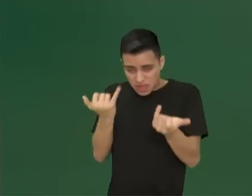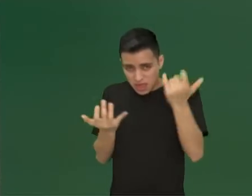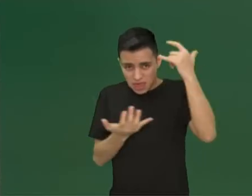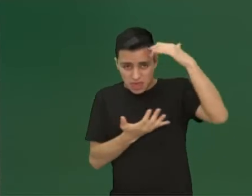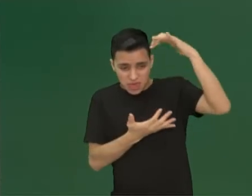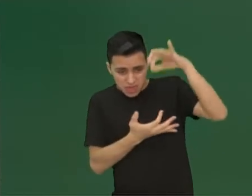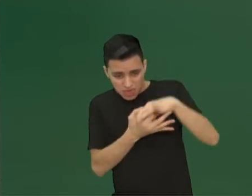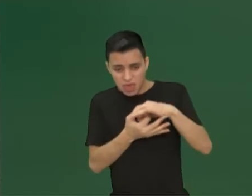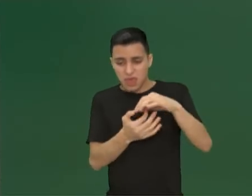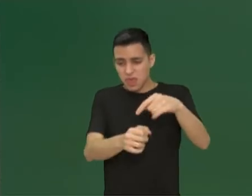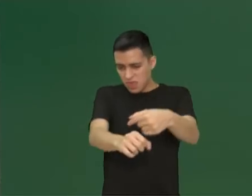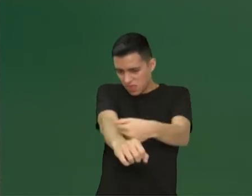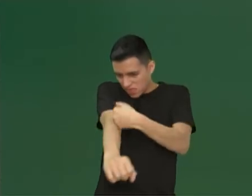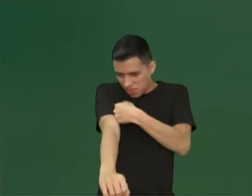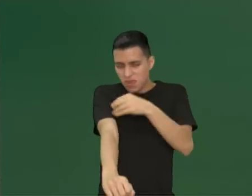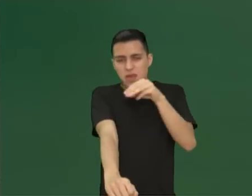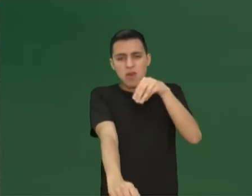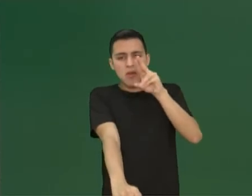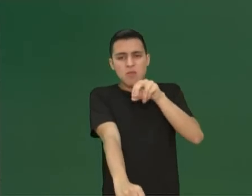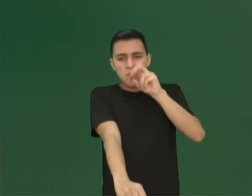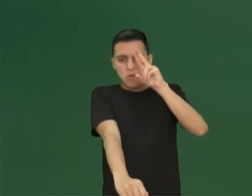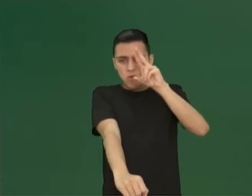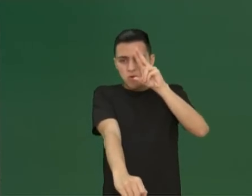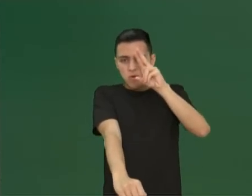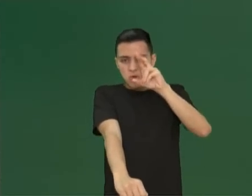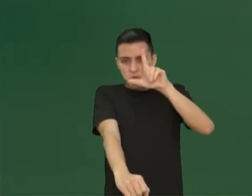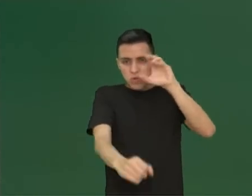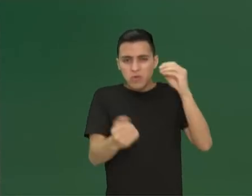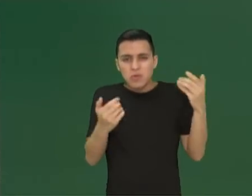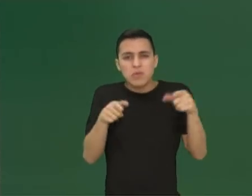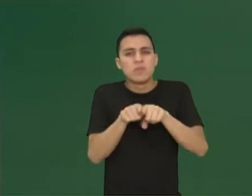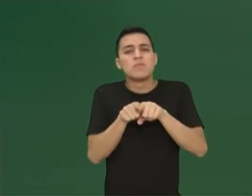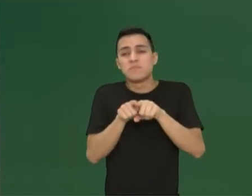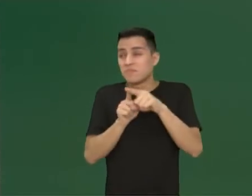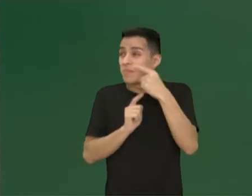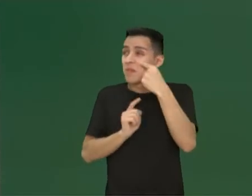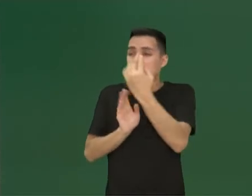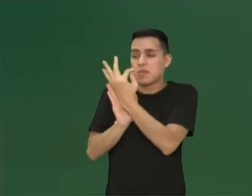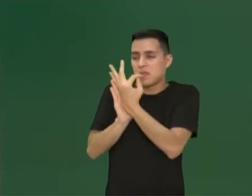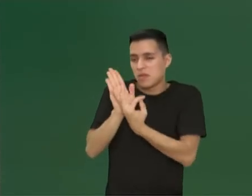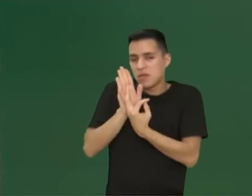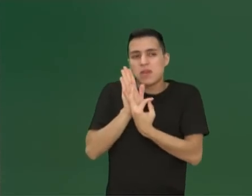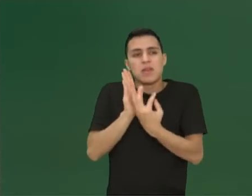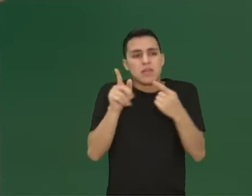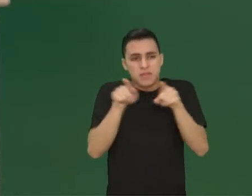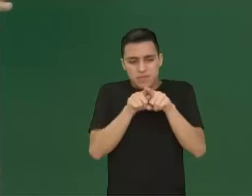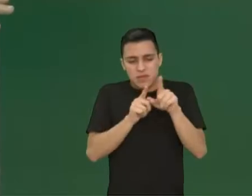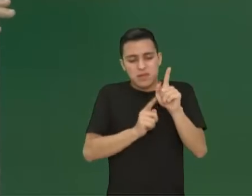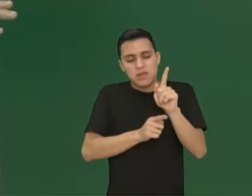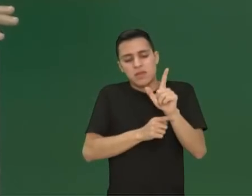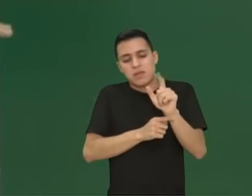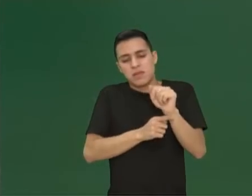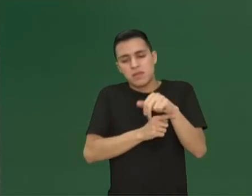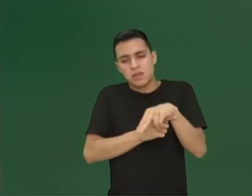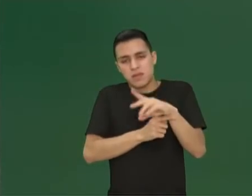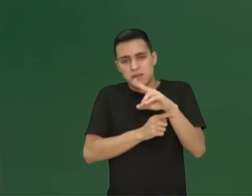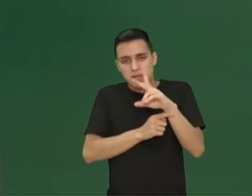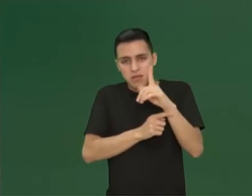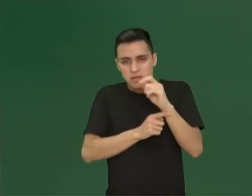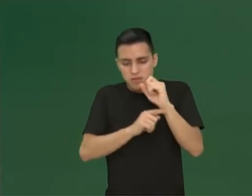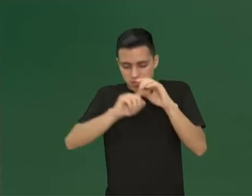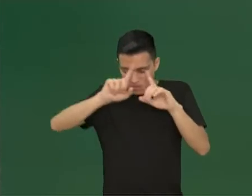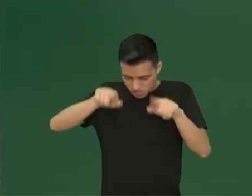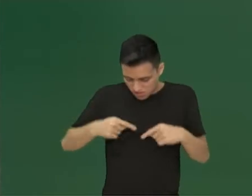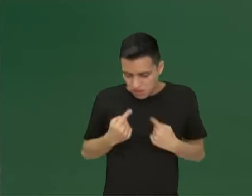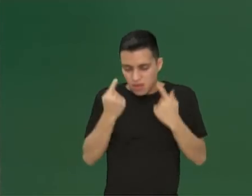ligadas nos meus músculos, né? Como está dizendo aqui no texto, e nas minhas glândulas, levam esses nervos até